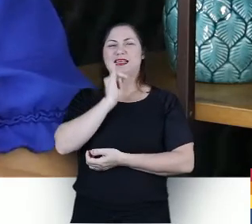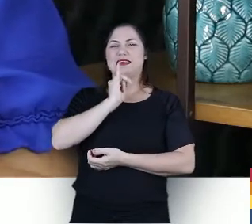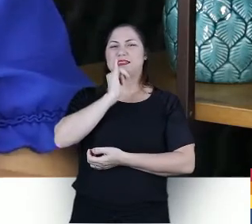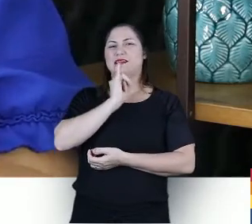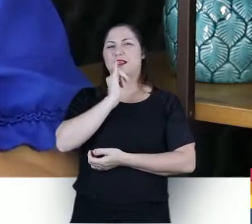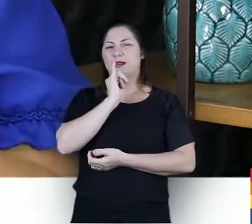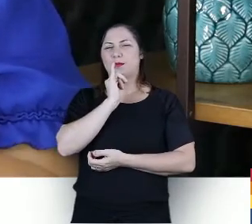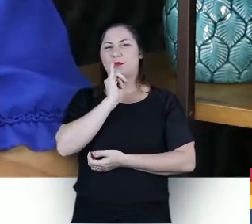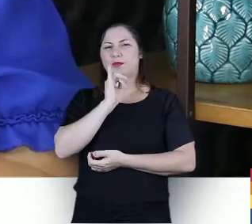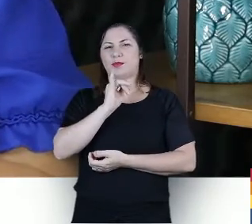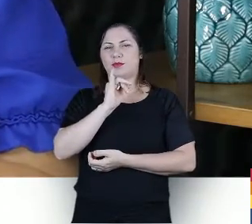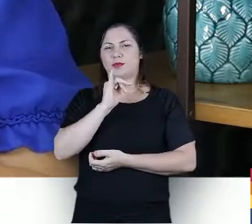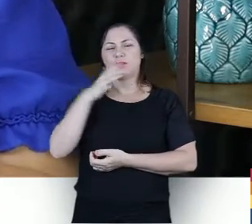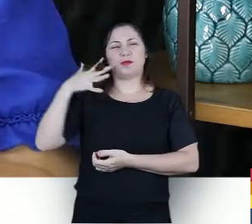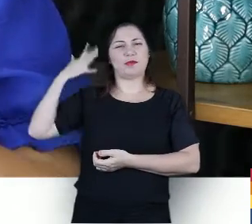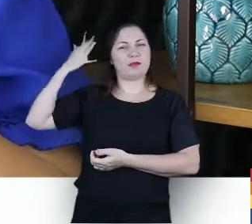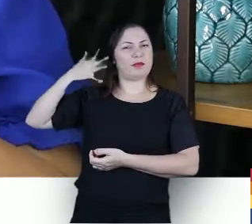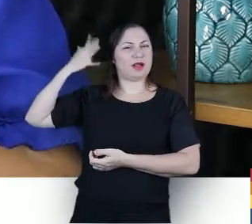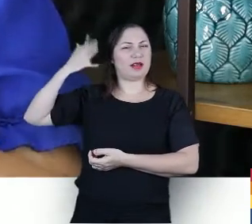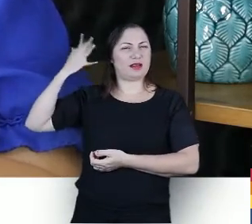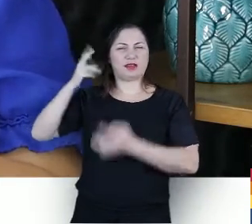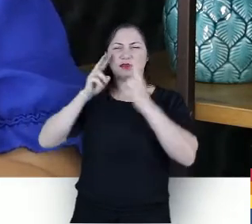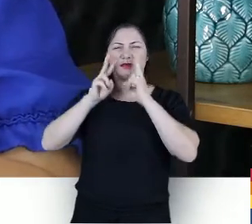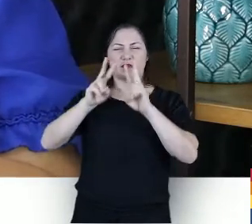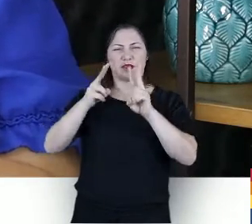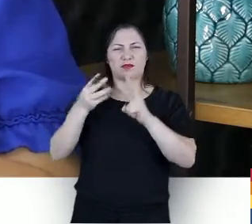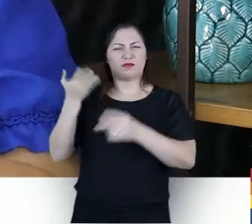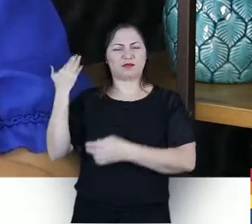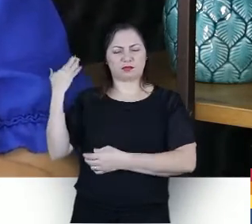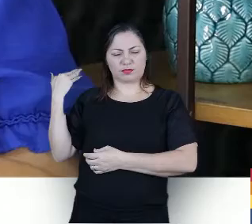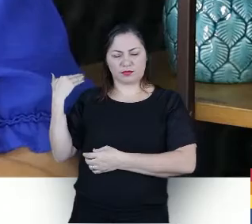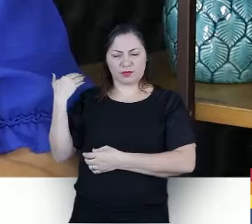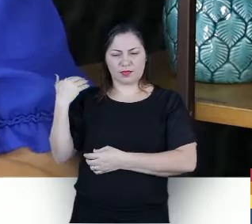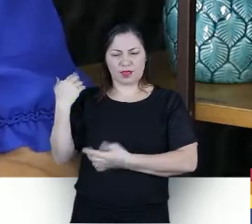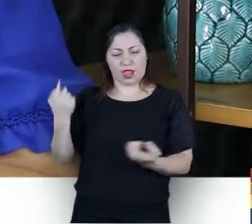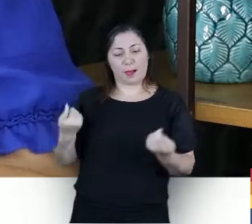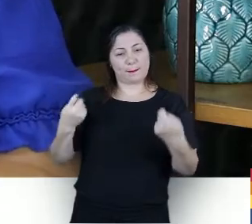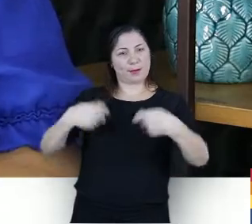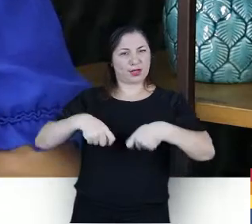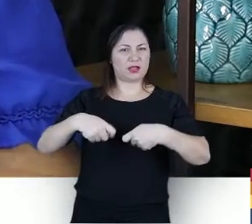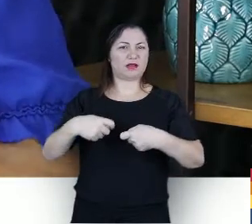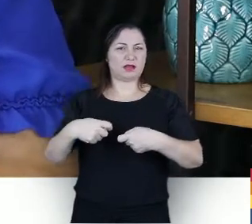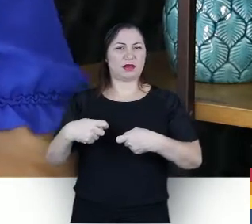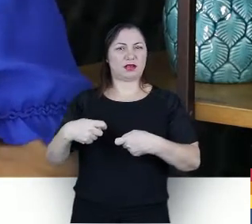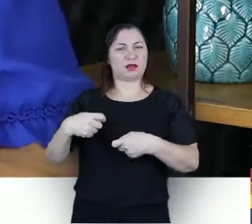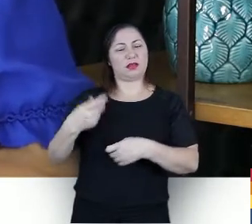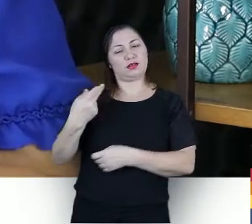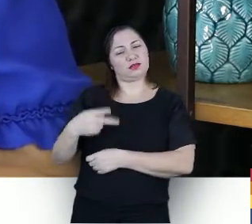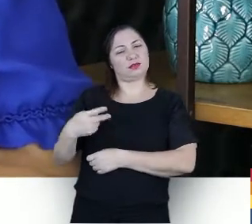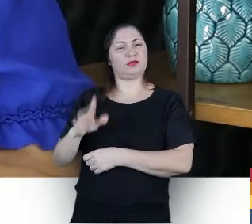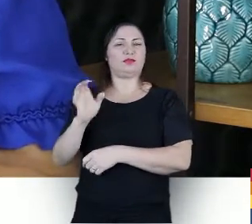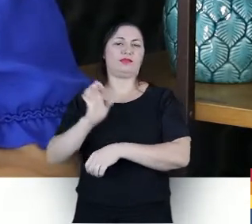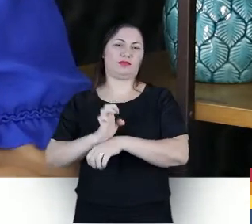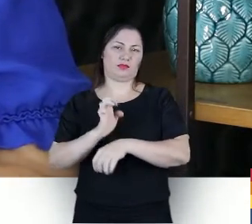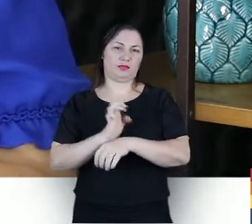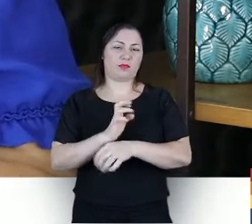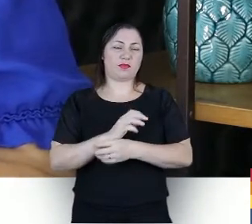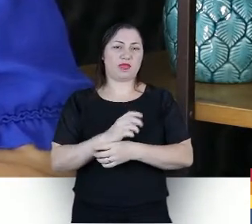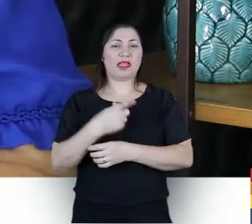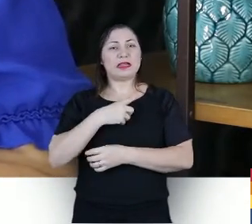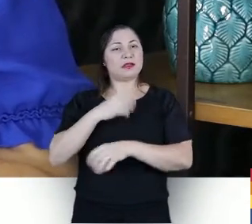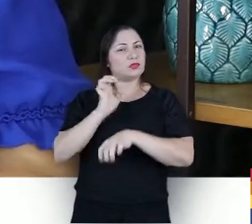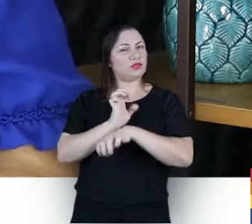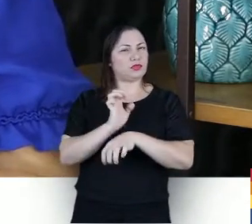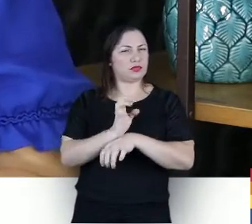muito voltado para o turismo, nós recebemos muitos turistas. Então, a gente precisa preparar